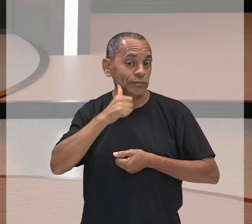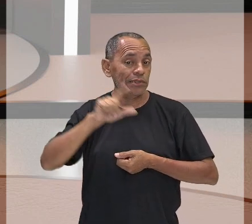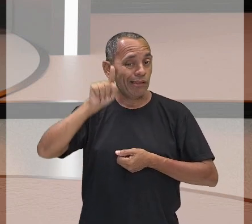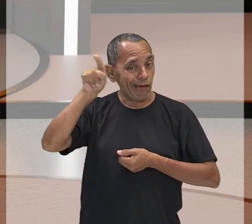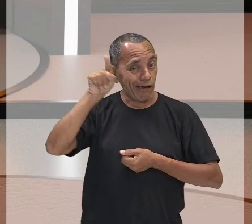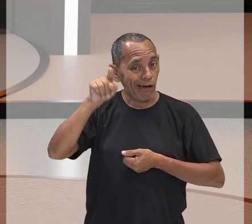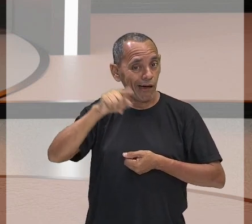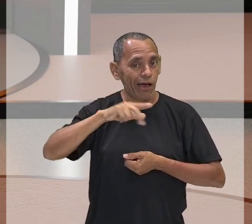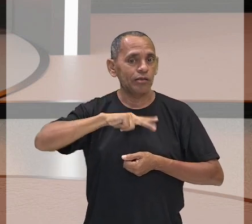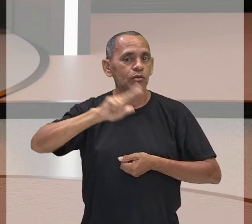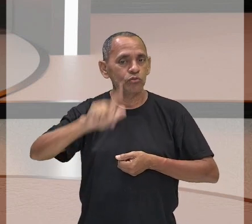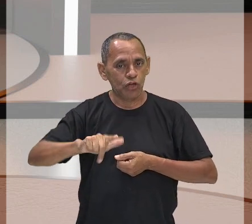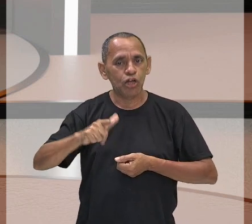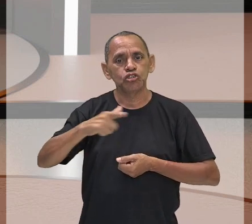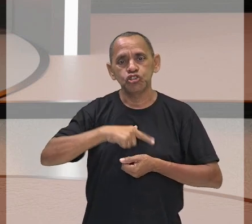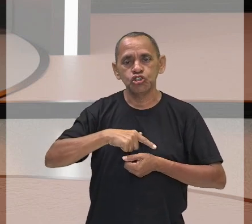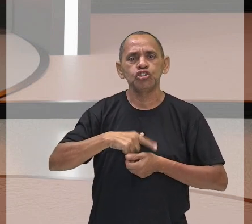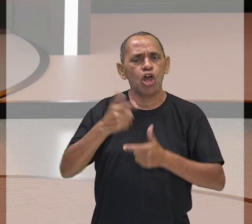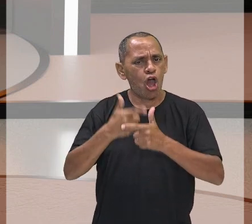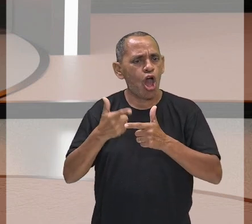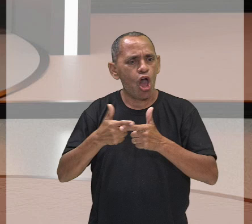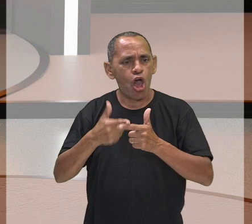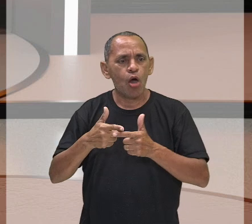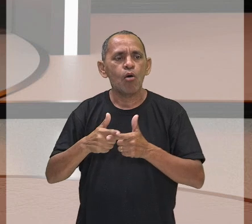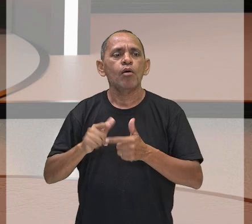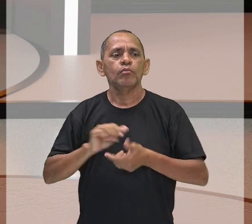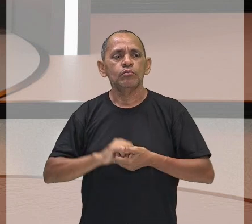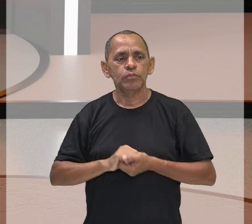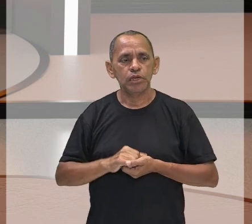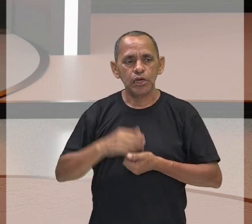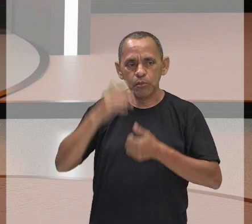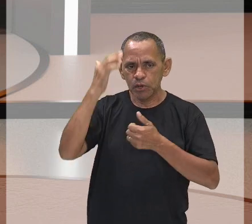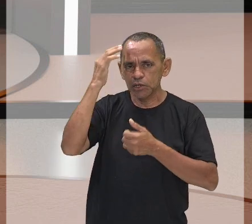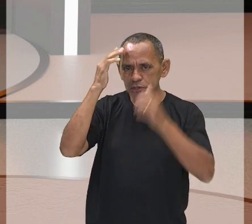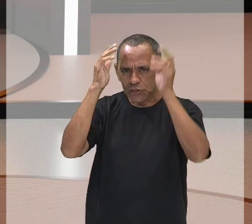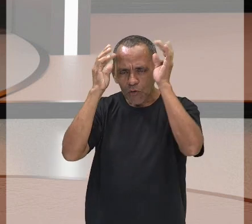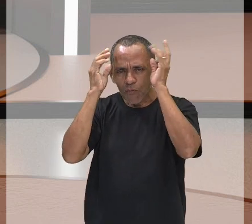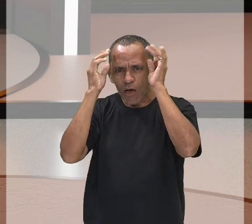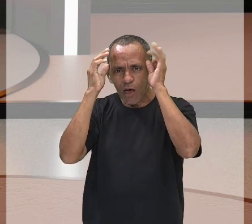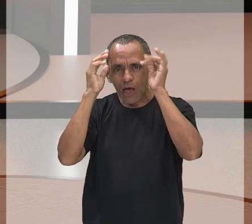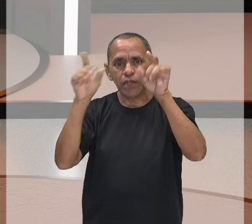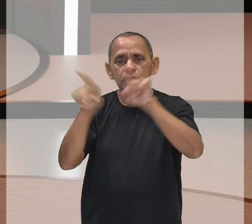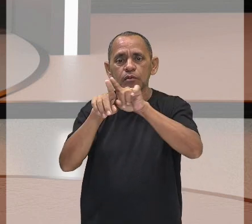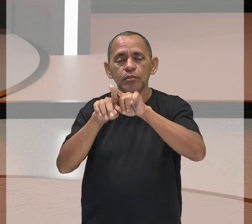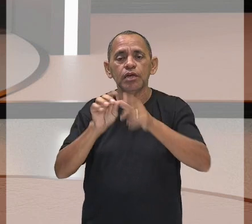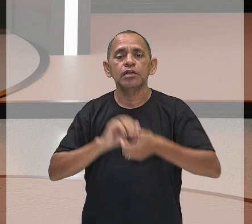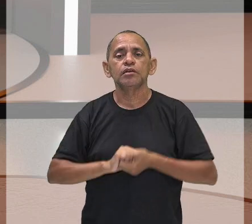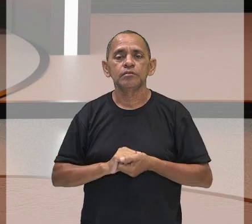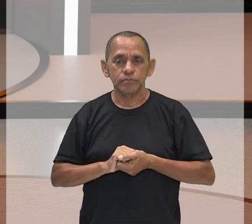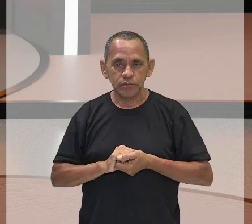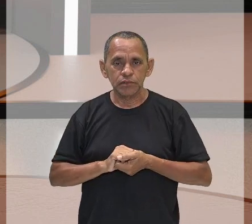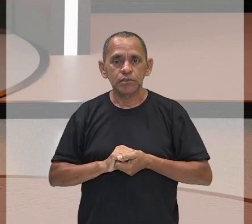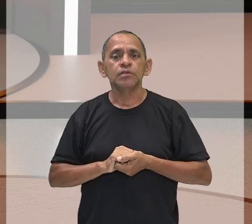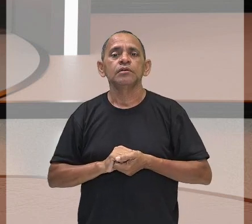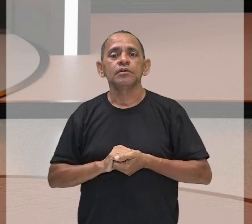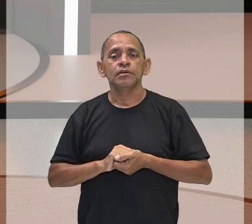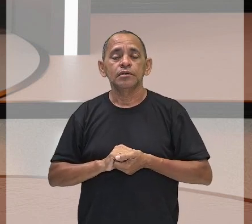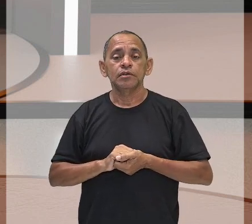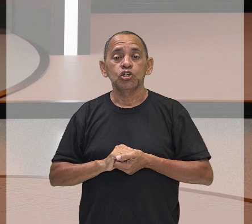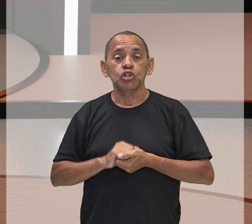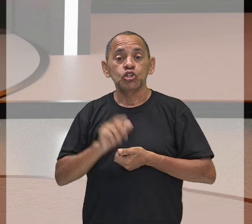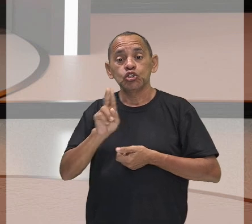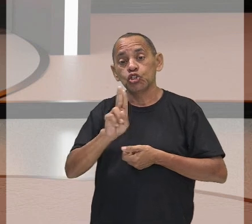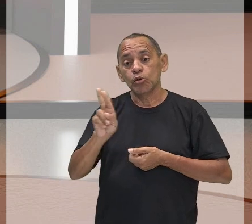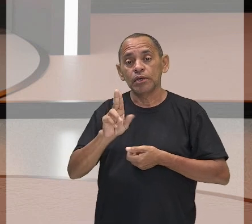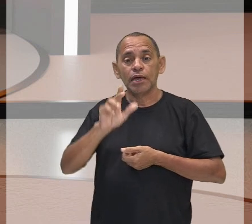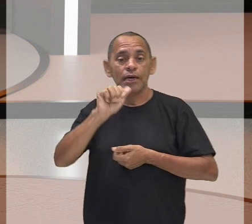com problemas mentais, inclusive ela era colocada ali, apelidada, tinha um cunho de Dona Maria a Louca, gente. Então a